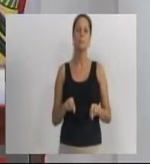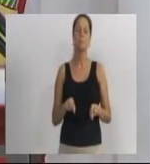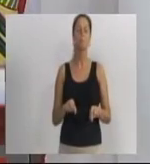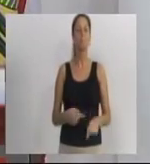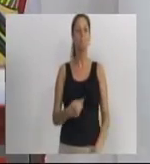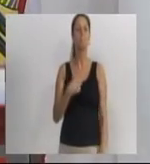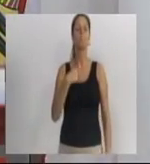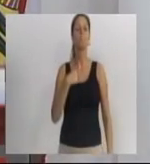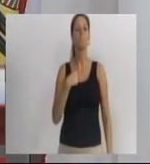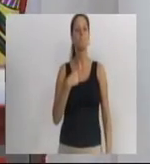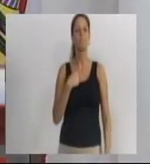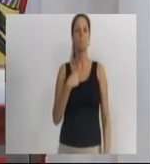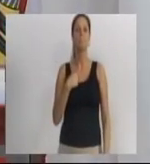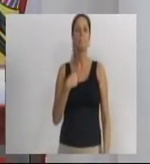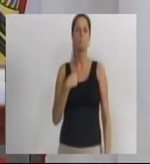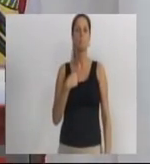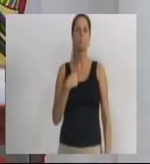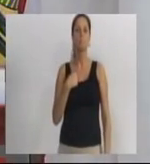Eu